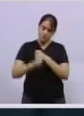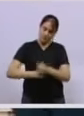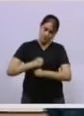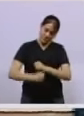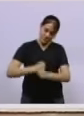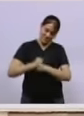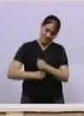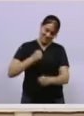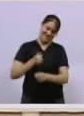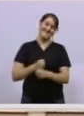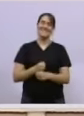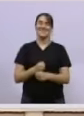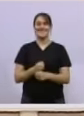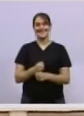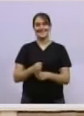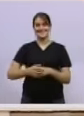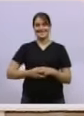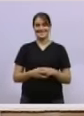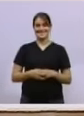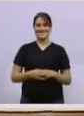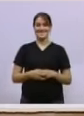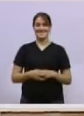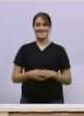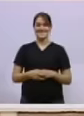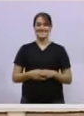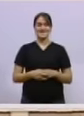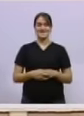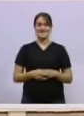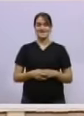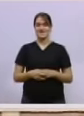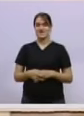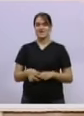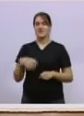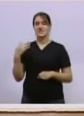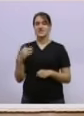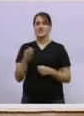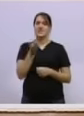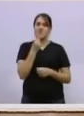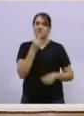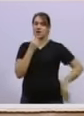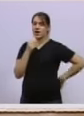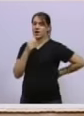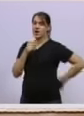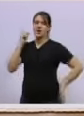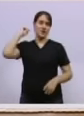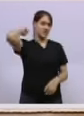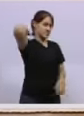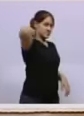o que, que vai acontecendo? A gente vai ficando mais pesado que o que devia. Você vai sentir dores constantes nas